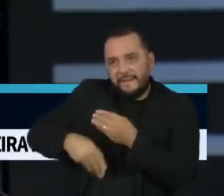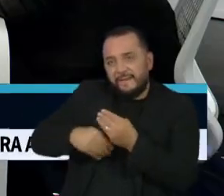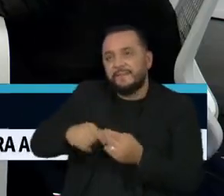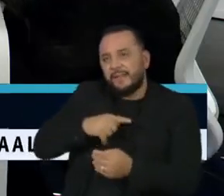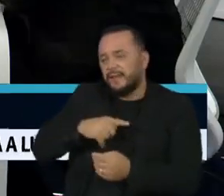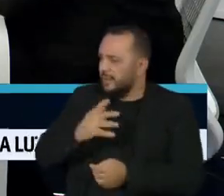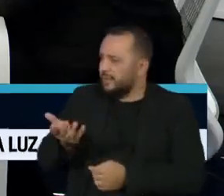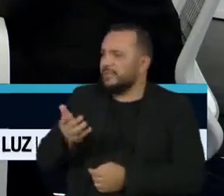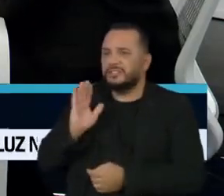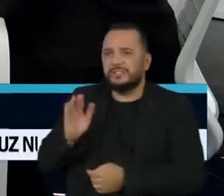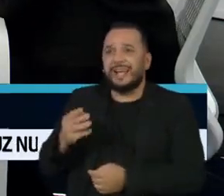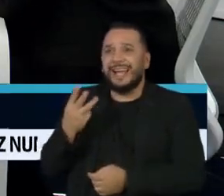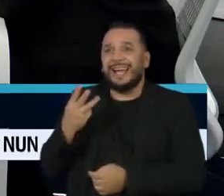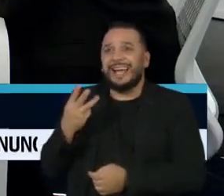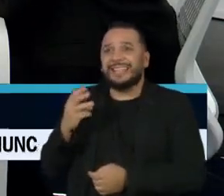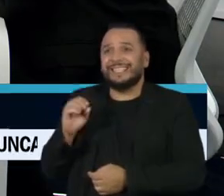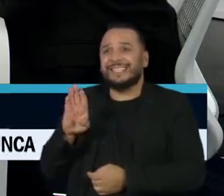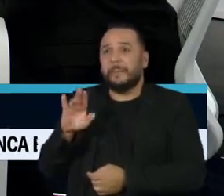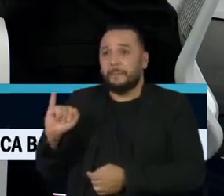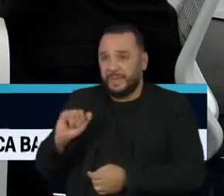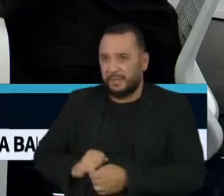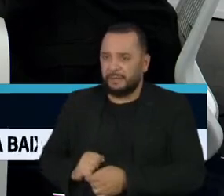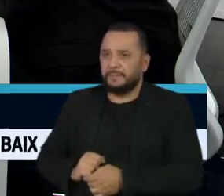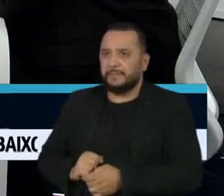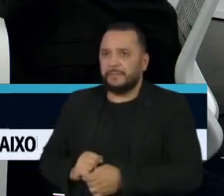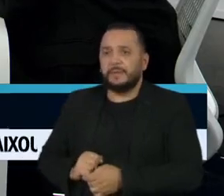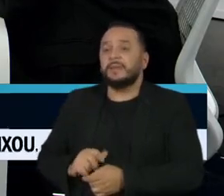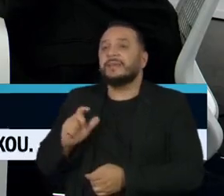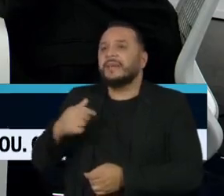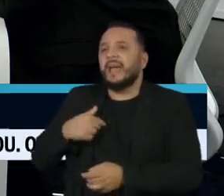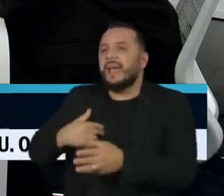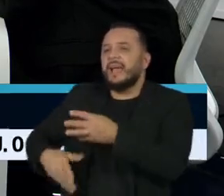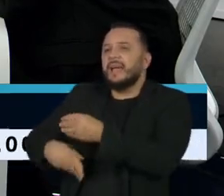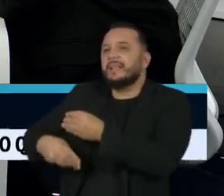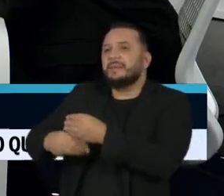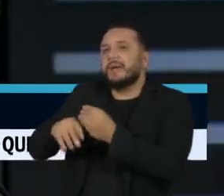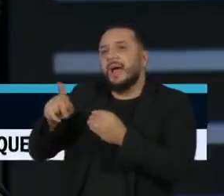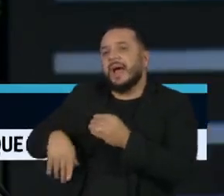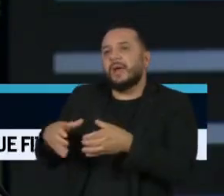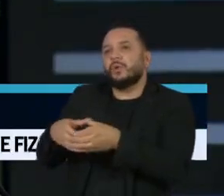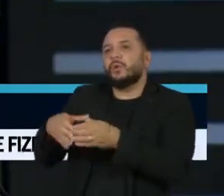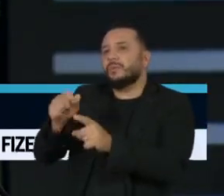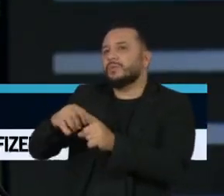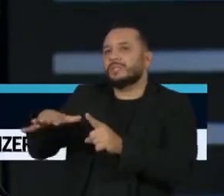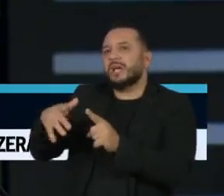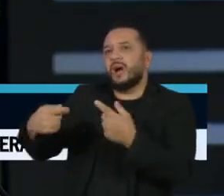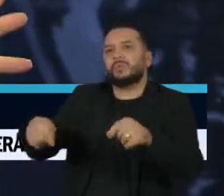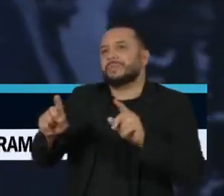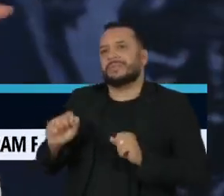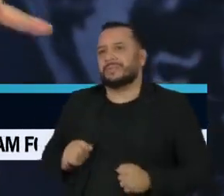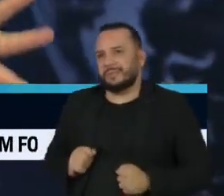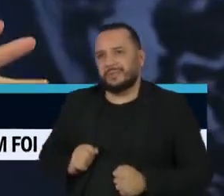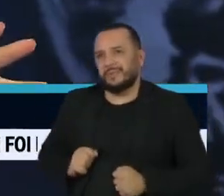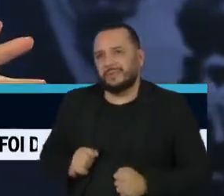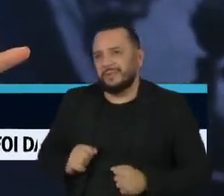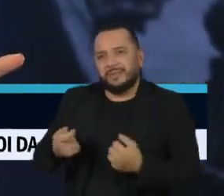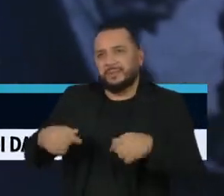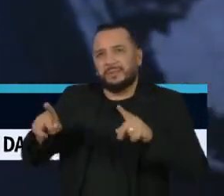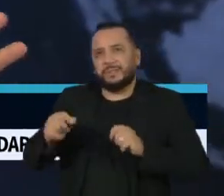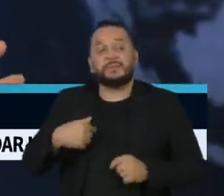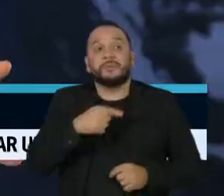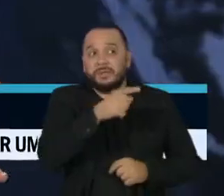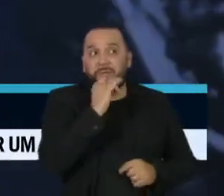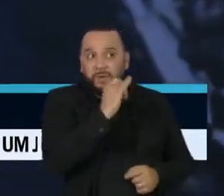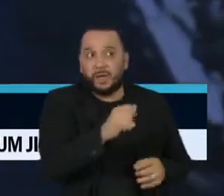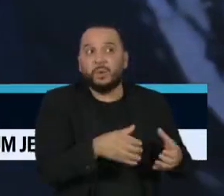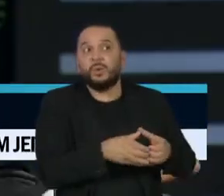bi. E você vai ver, para quem está recebendo esse subsídio, é um monte de grupos sociais que não precisariam estar recebendo. Você deu até alguns exemplos, né, pois de é, grupos